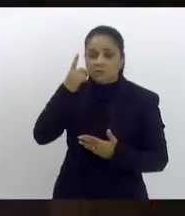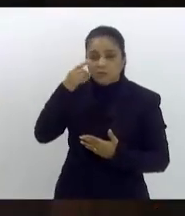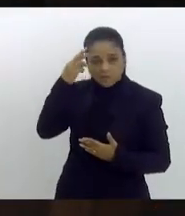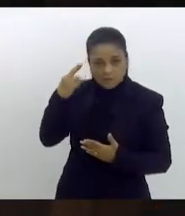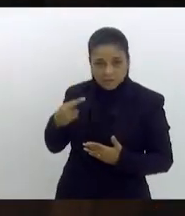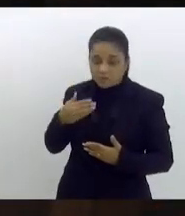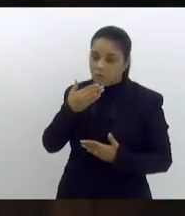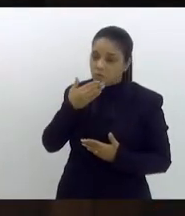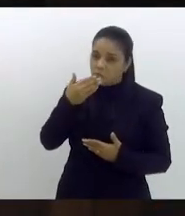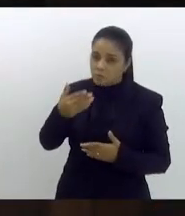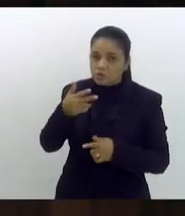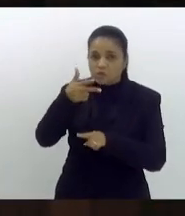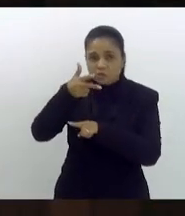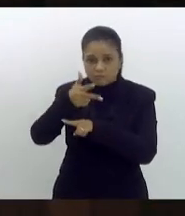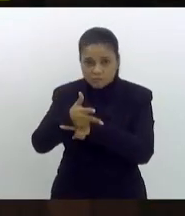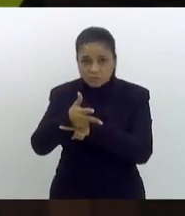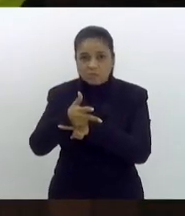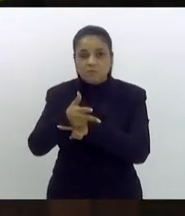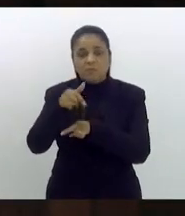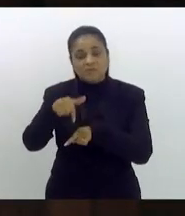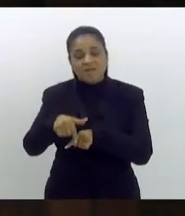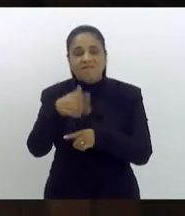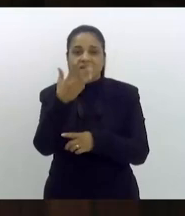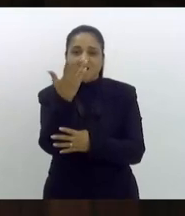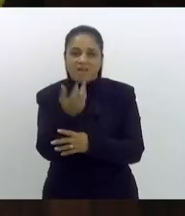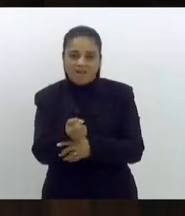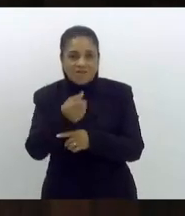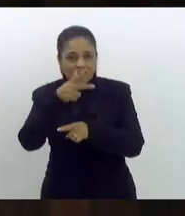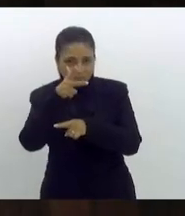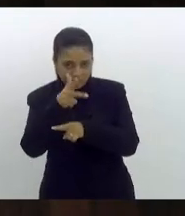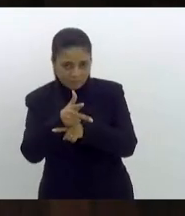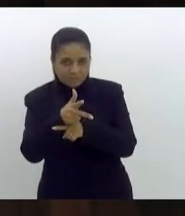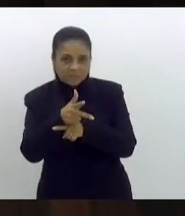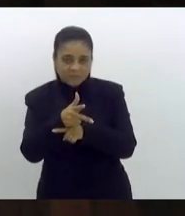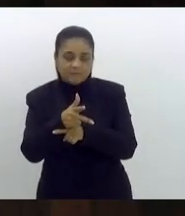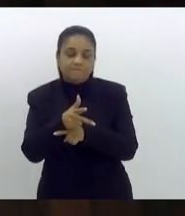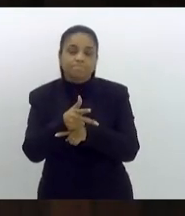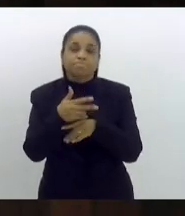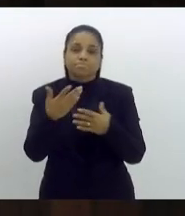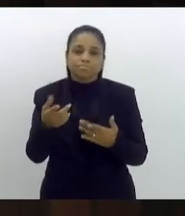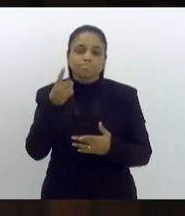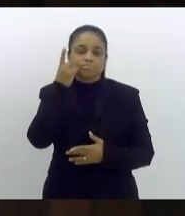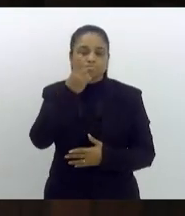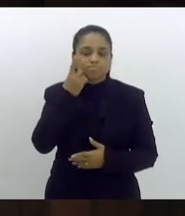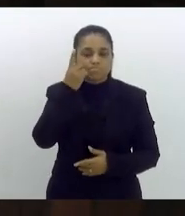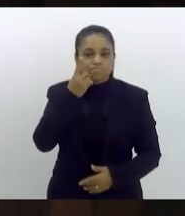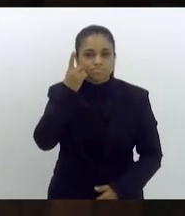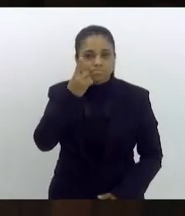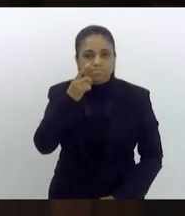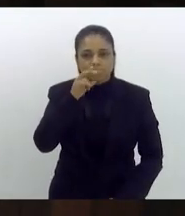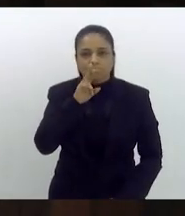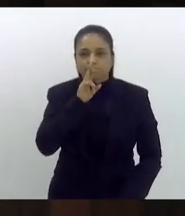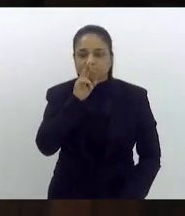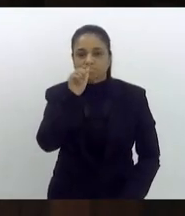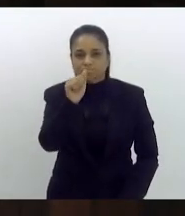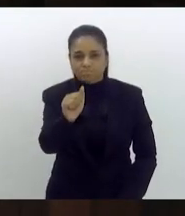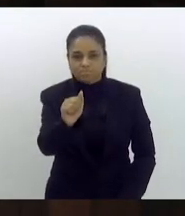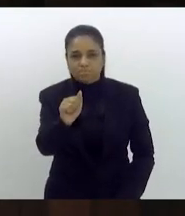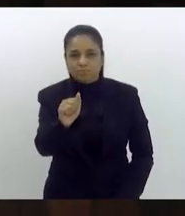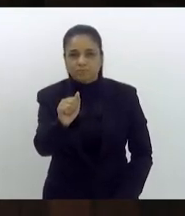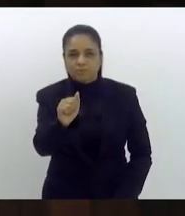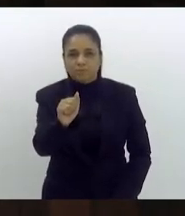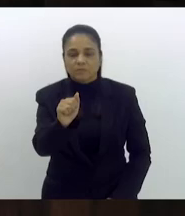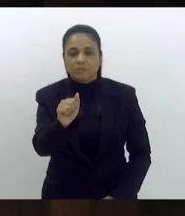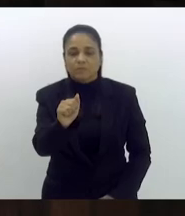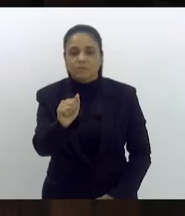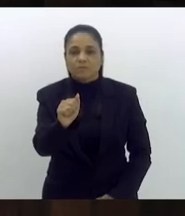problema de transmissão mas aqui tava sendo gravado Deputado Rodrigo Amorim Eu